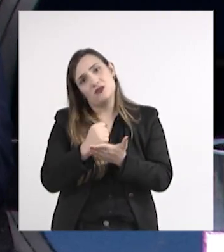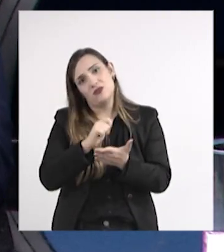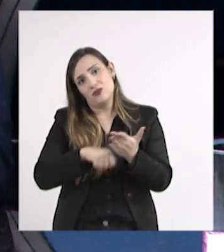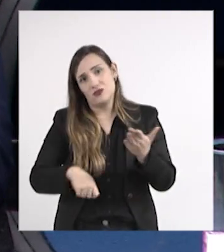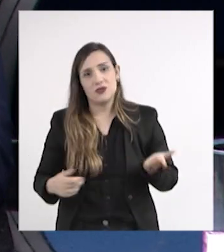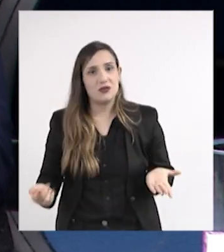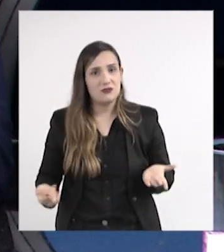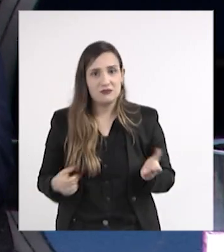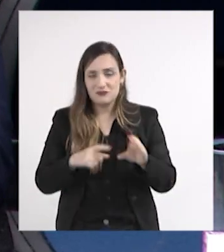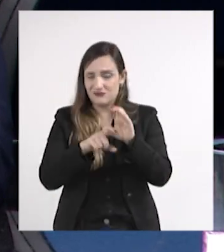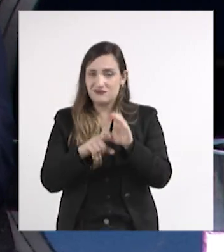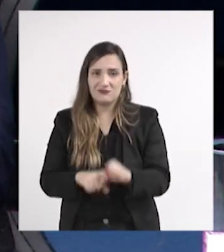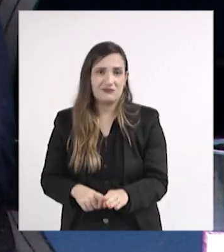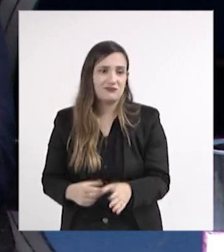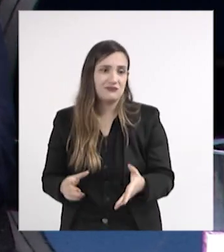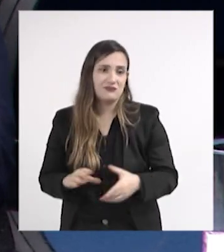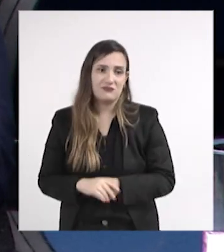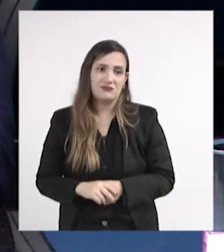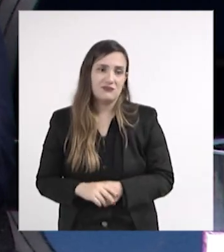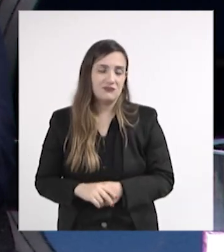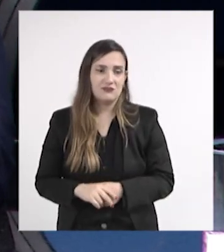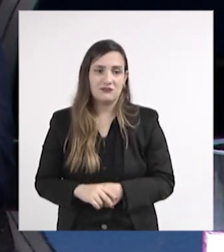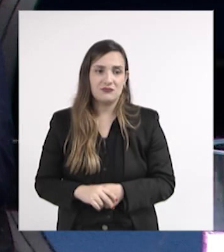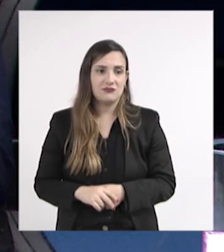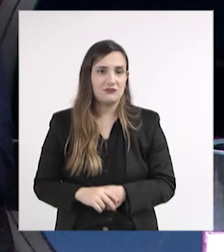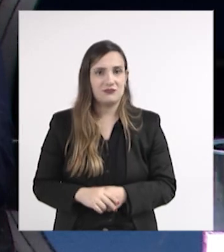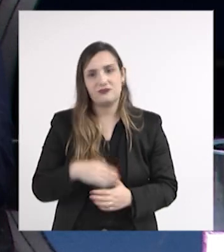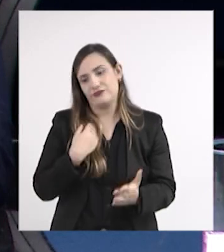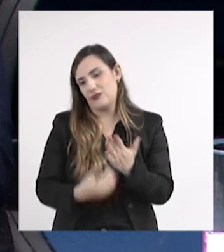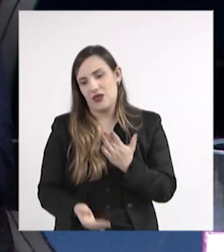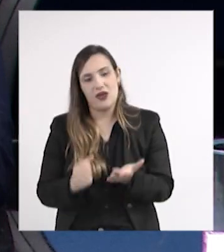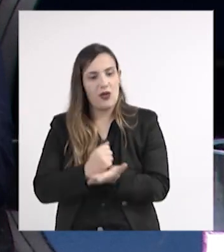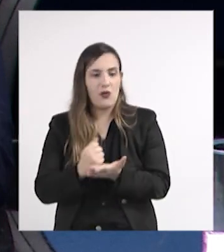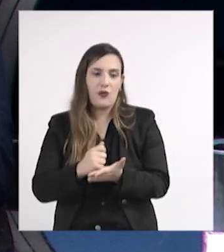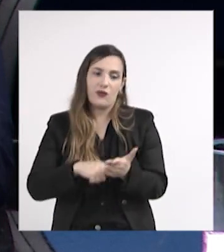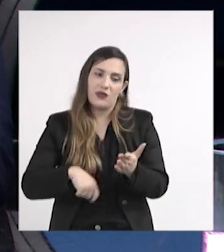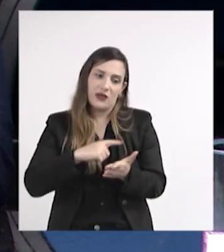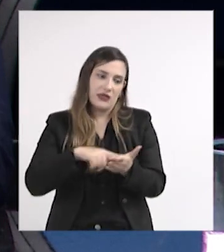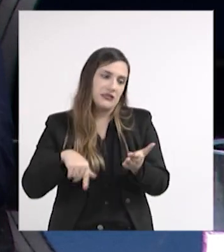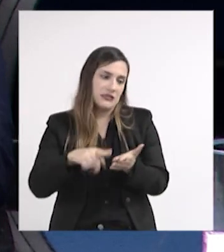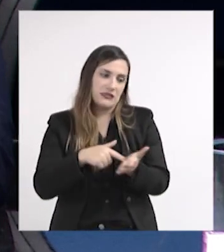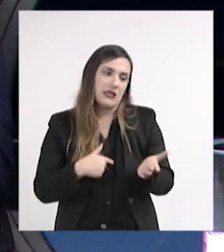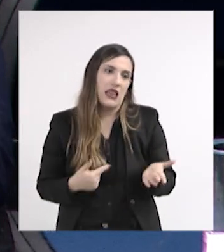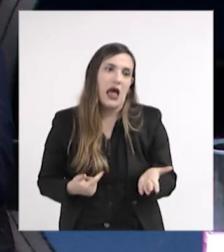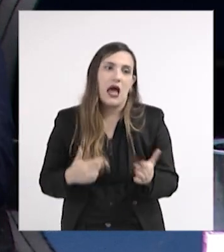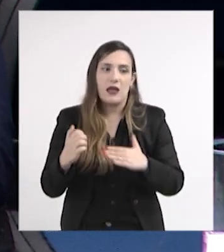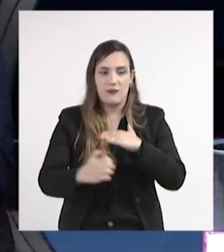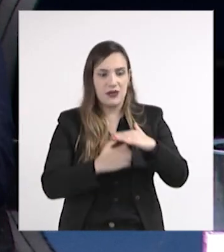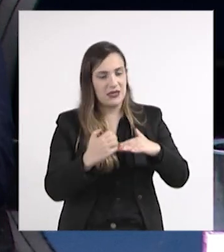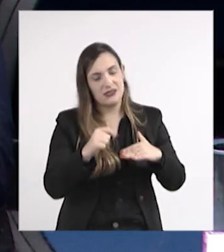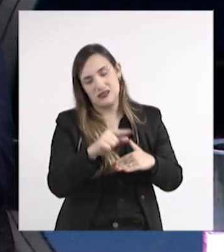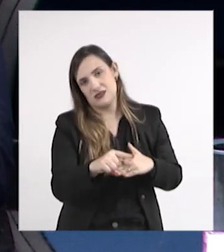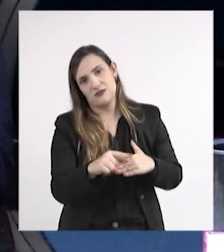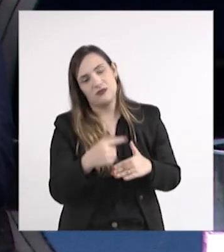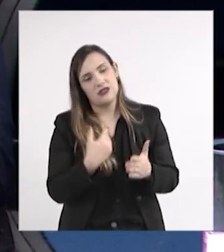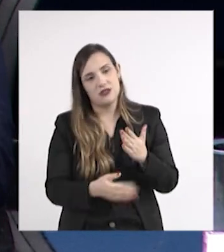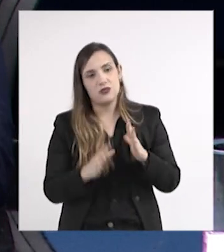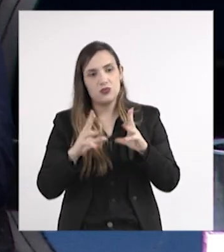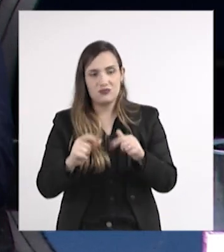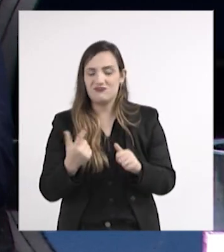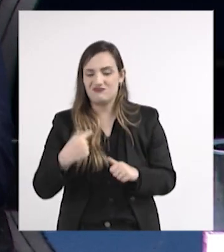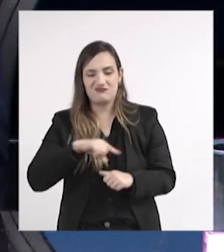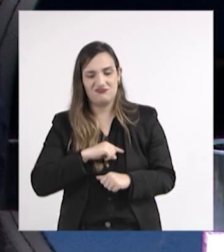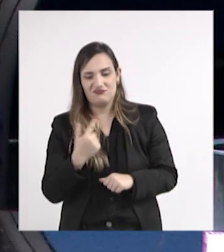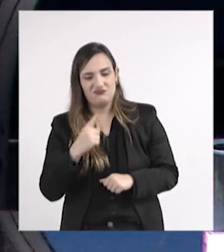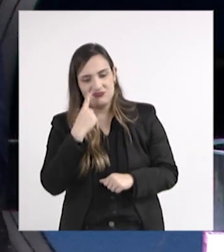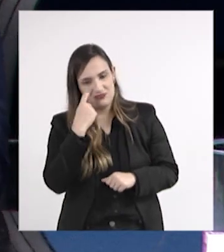inadimplemento contratual, cassação da concessionária. Não nos interessa a descontinuidade